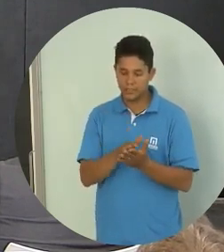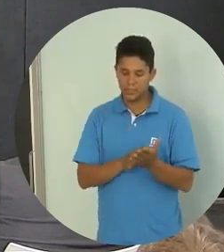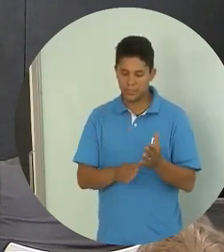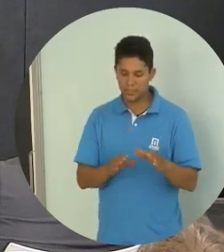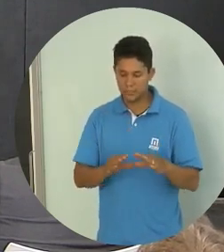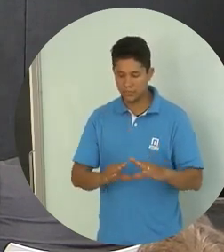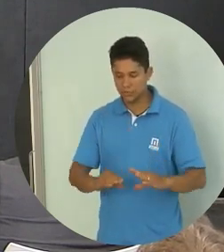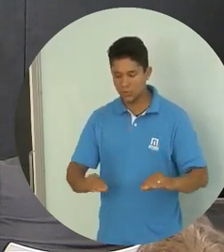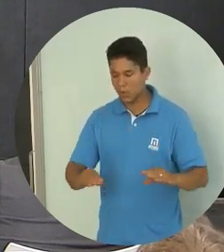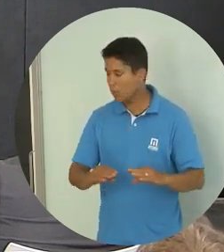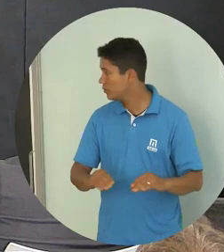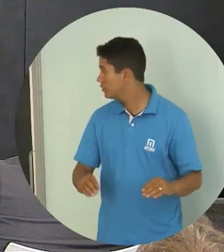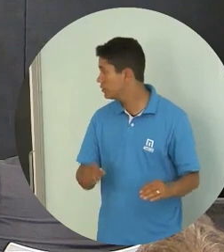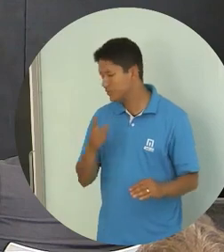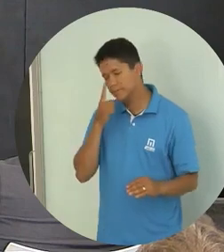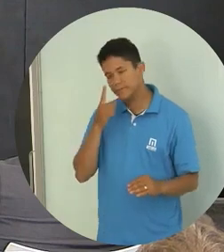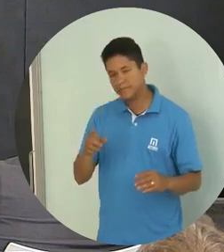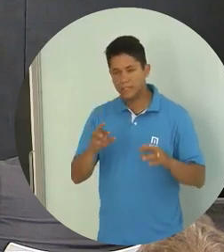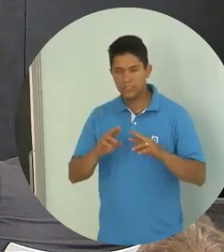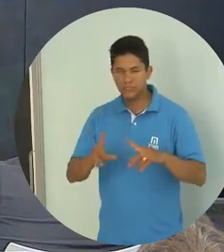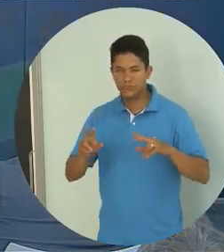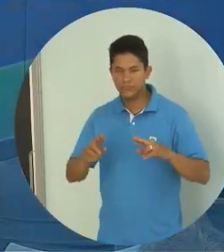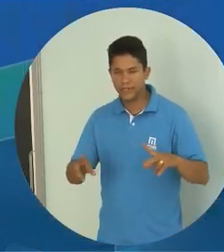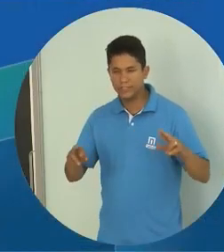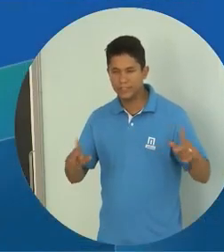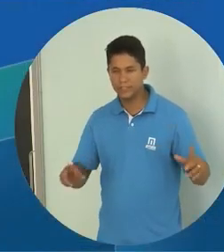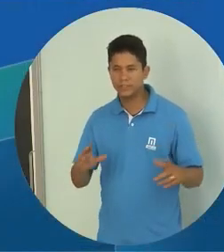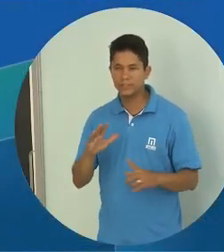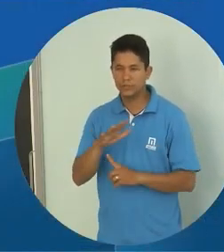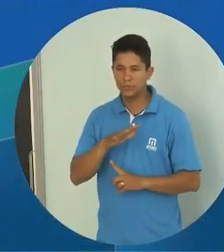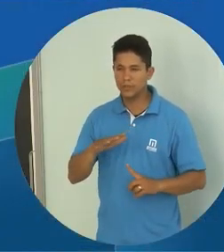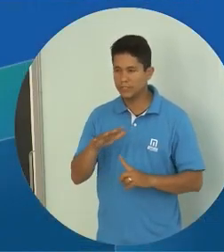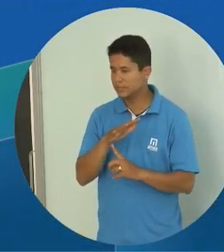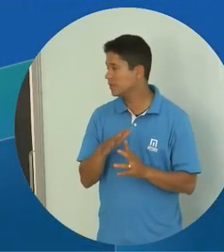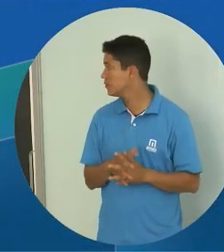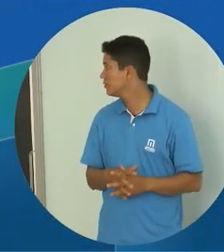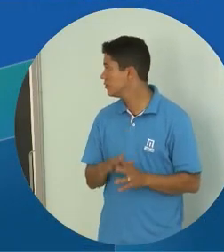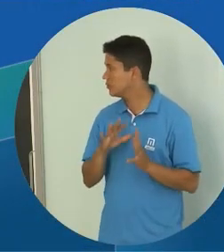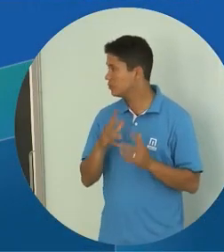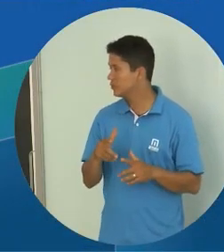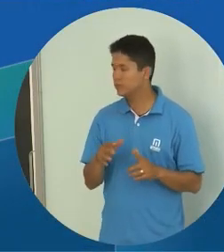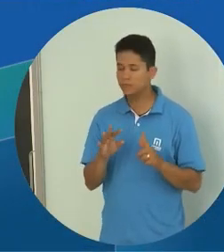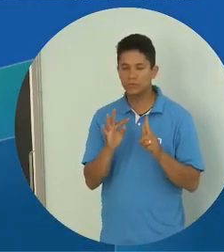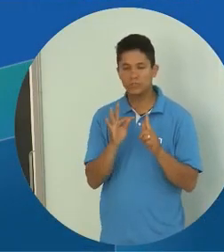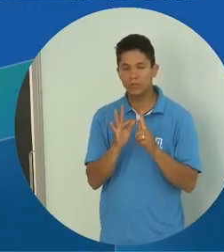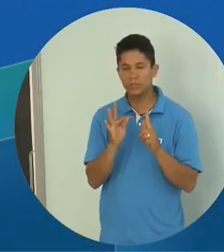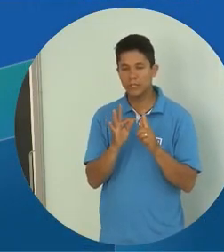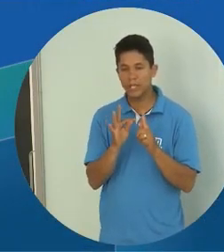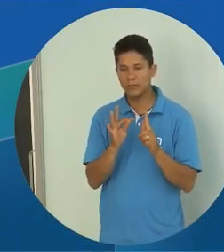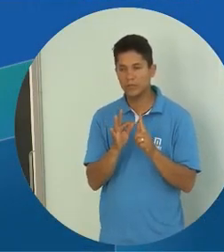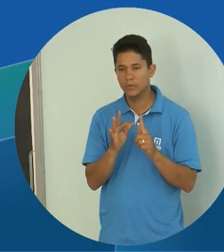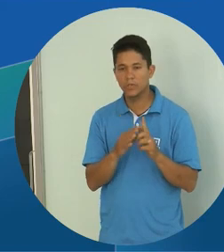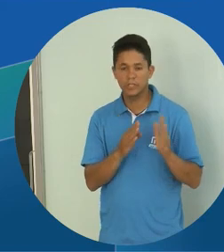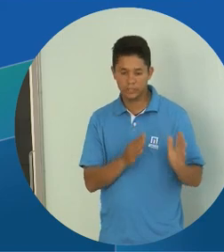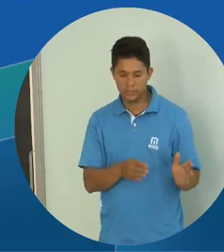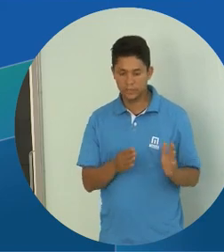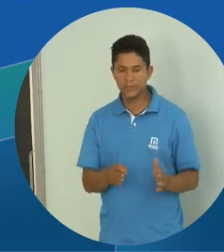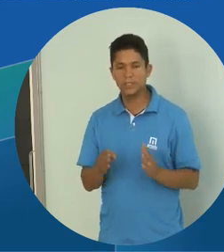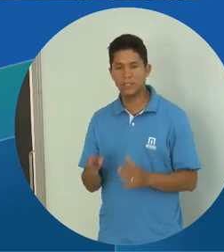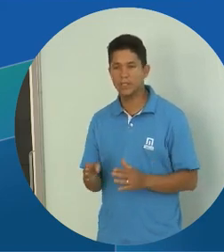Vocês vão ver que são diversas situações. O mundo geotécnico ele é multidisciplinar, são soluções